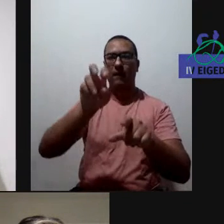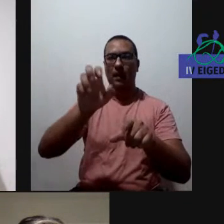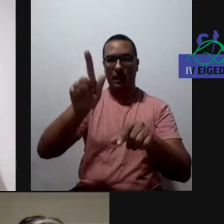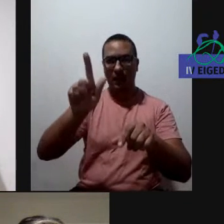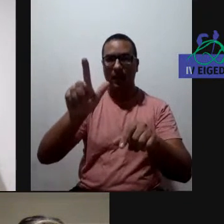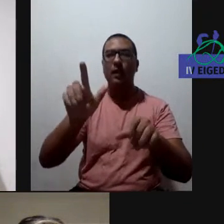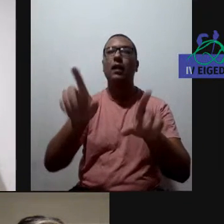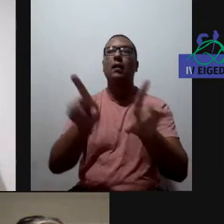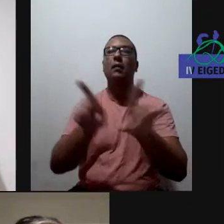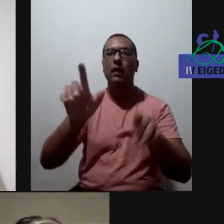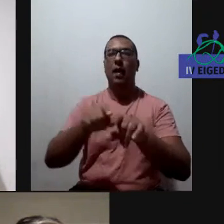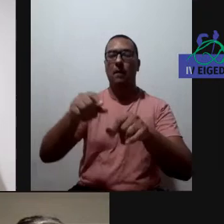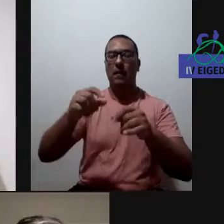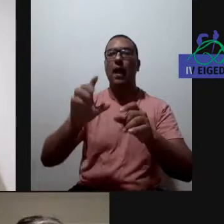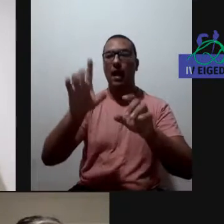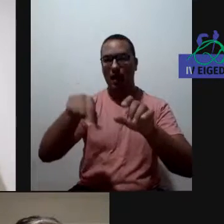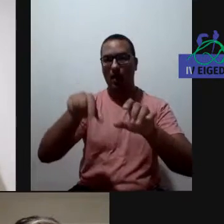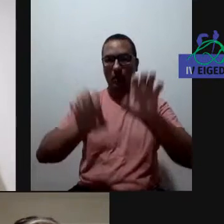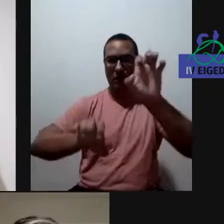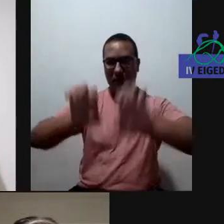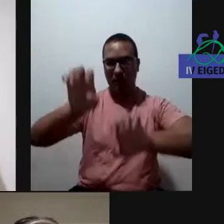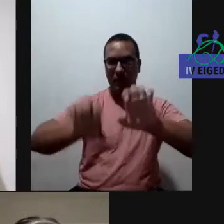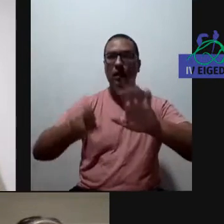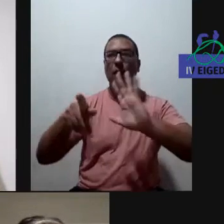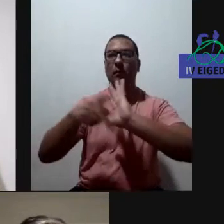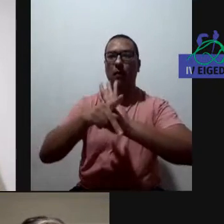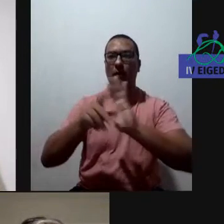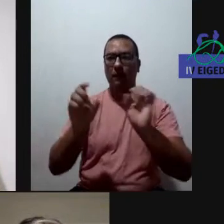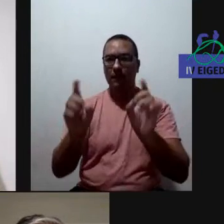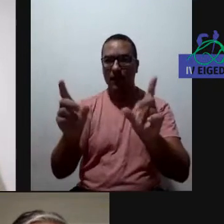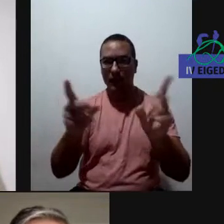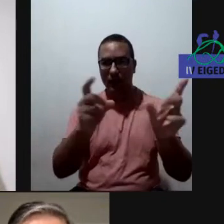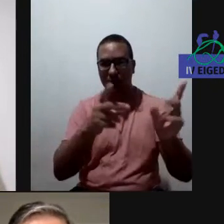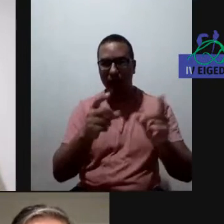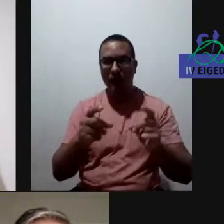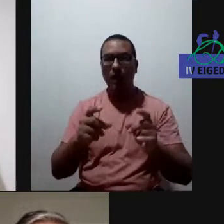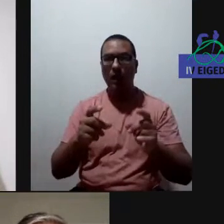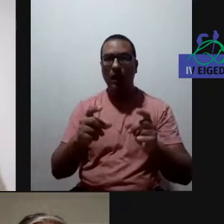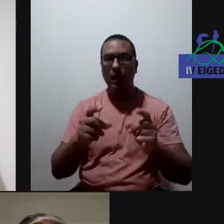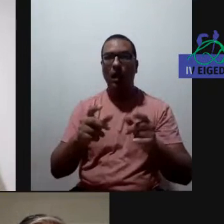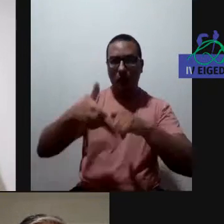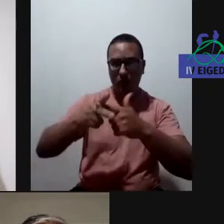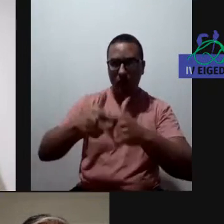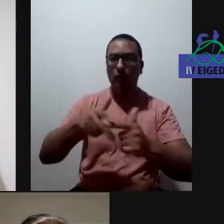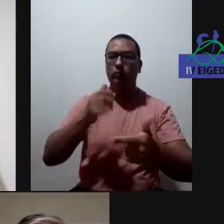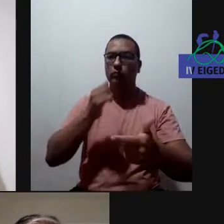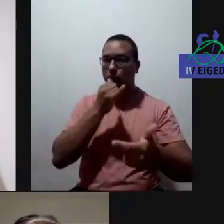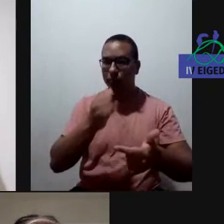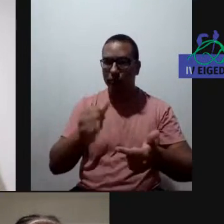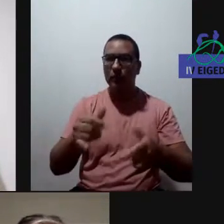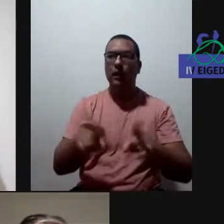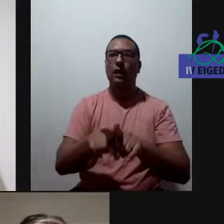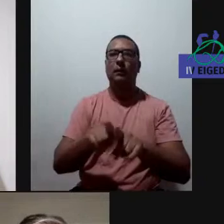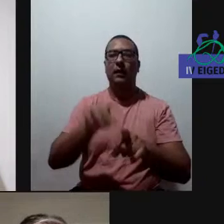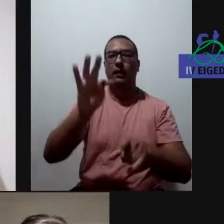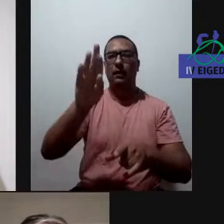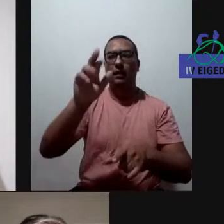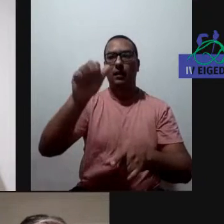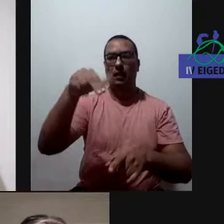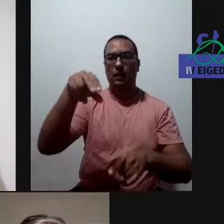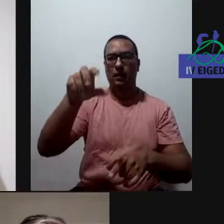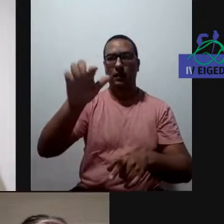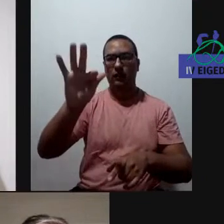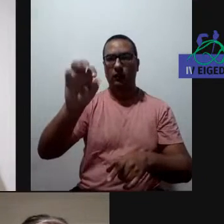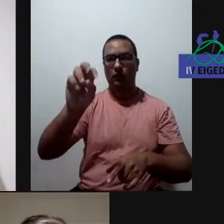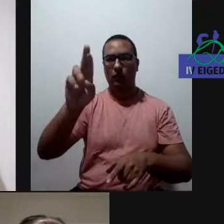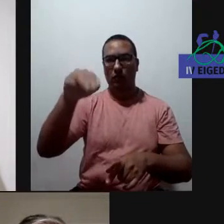multinacional especializada na fabricação e comercialização de motores elétricos, transformadores, geradores e